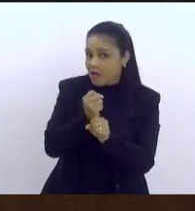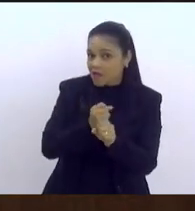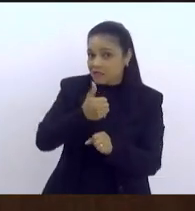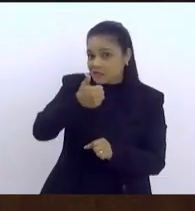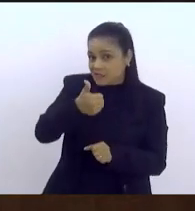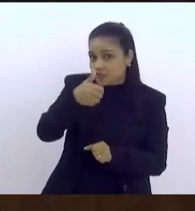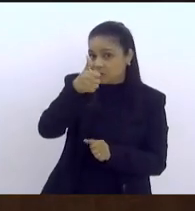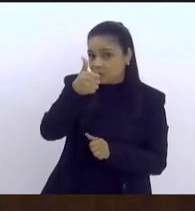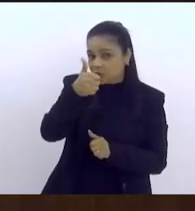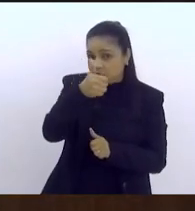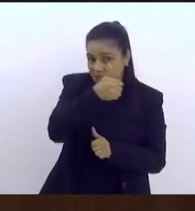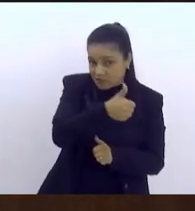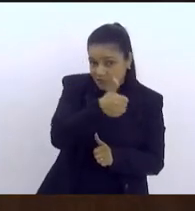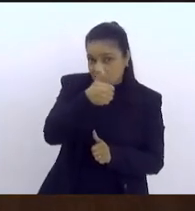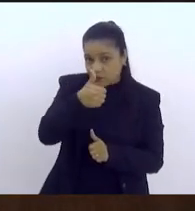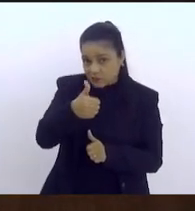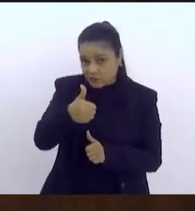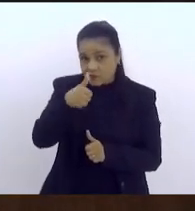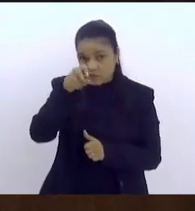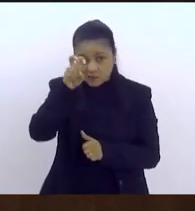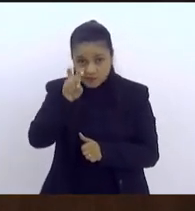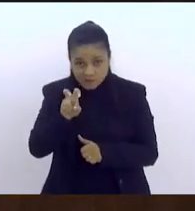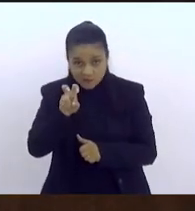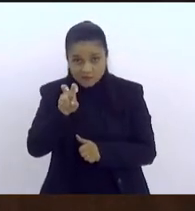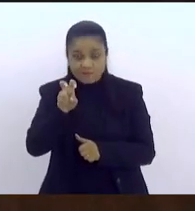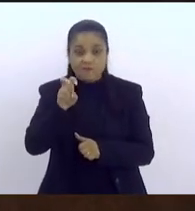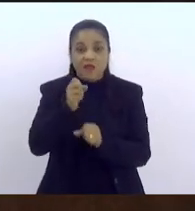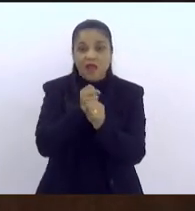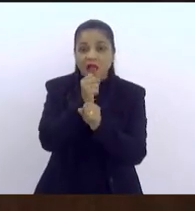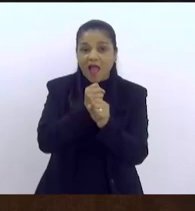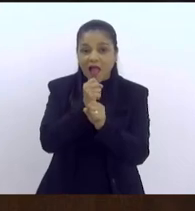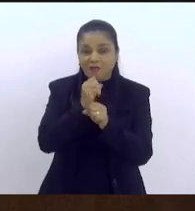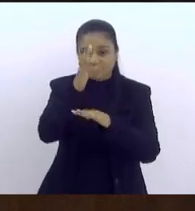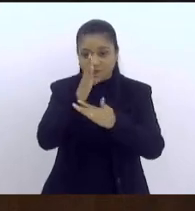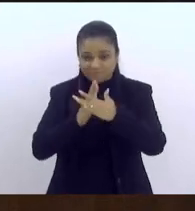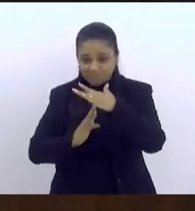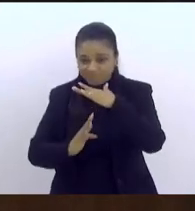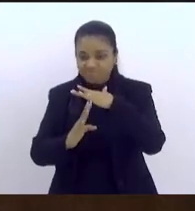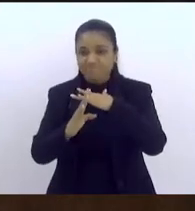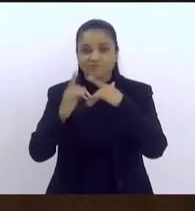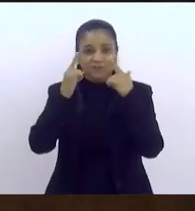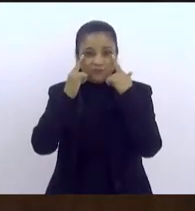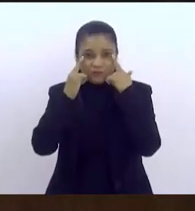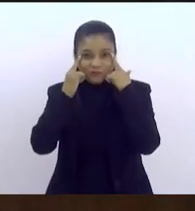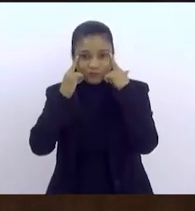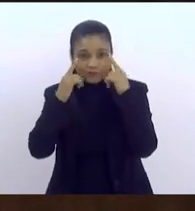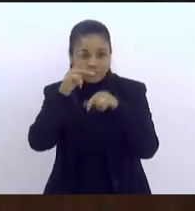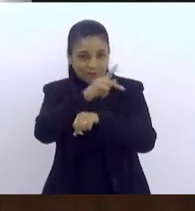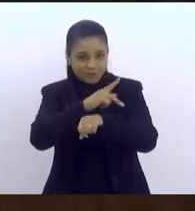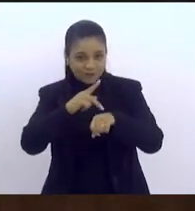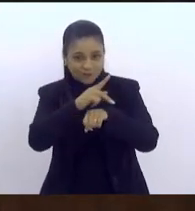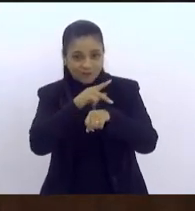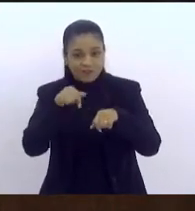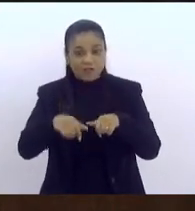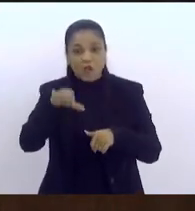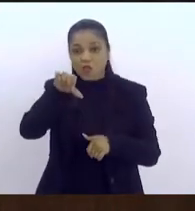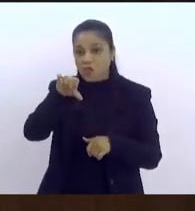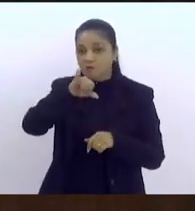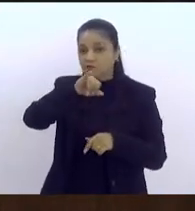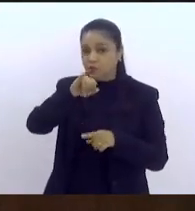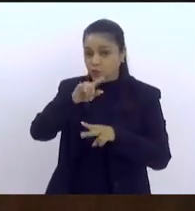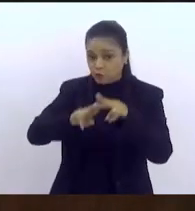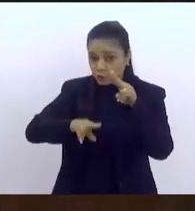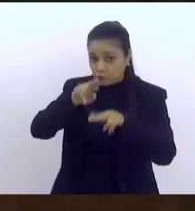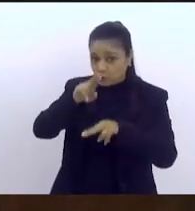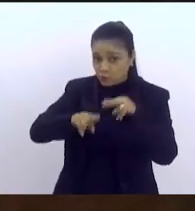anos de imigração japonesa e aproveito para convidar a casa que no dia 19 de junho vamos ter um cerimonial aqui falando